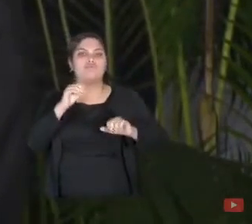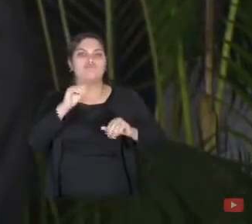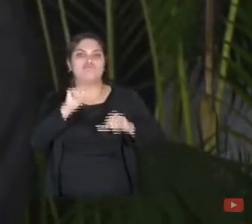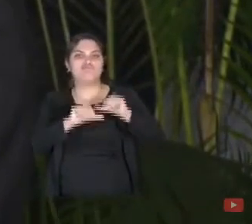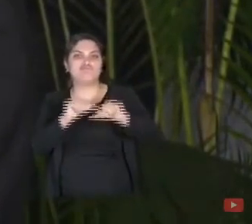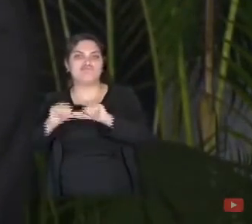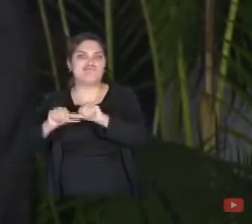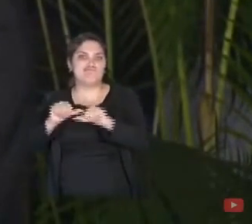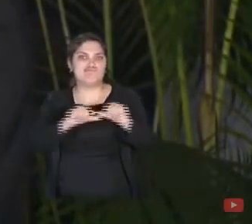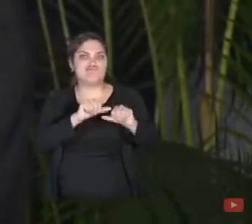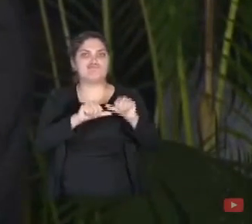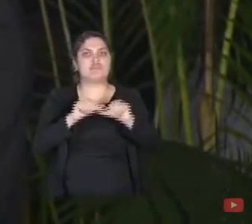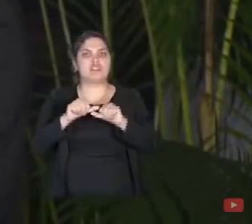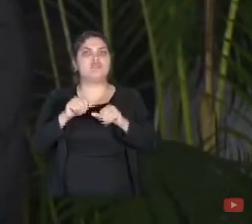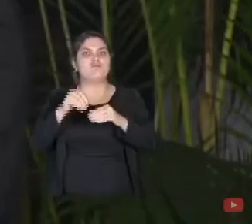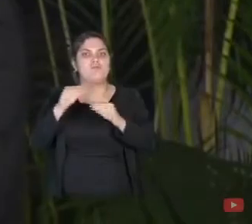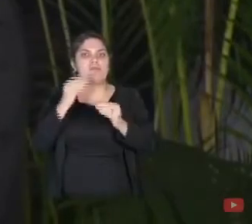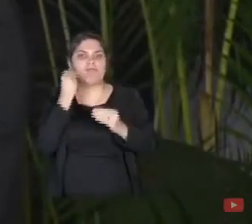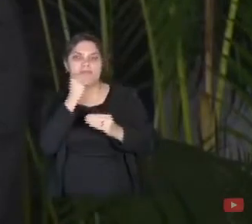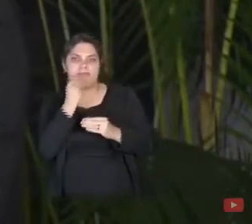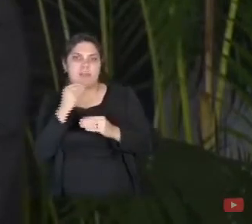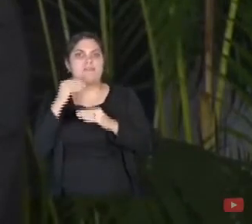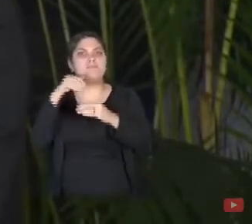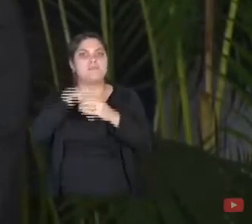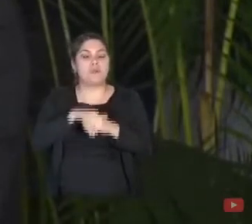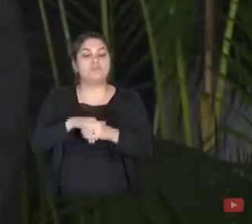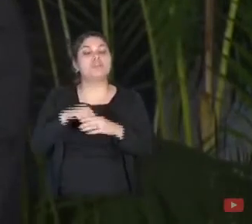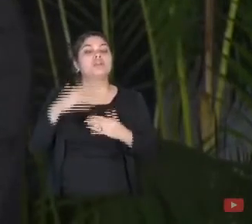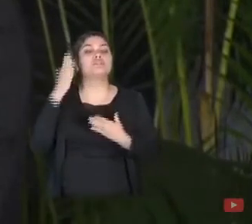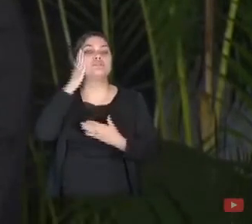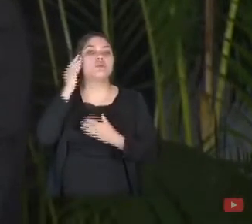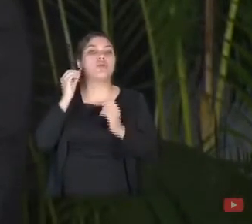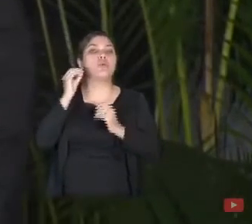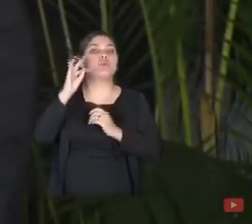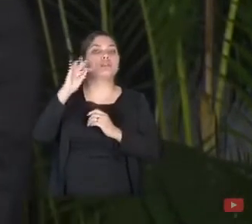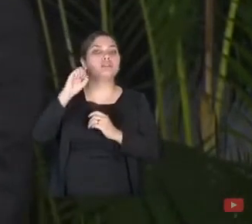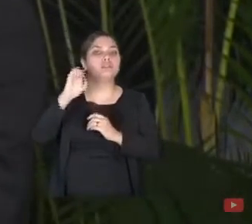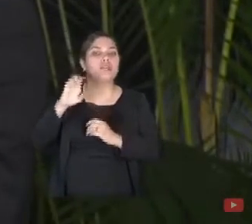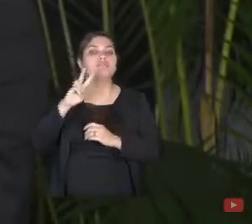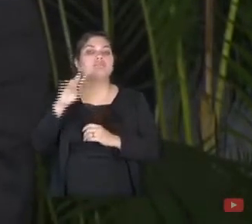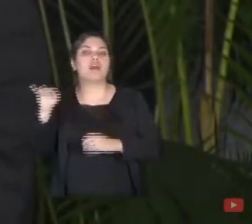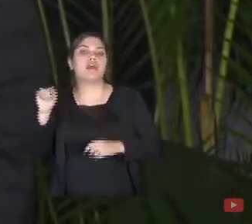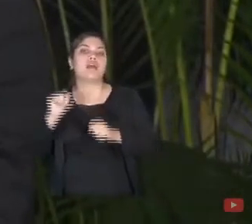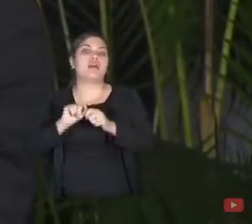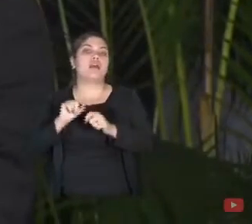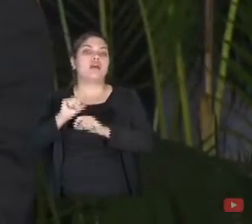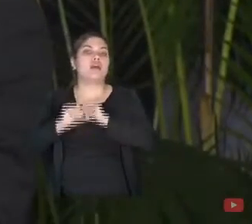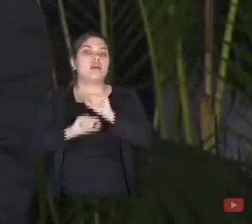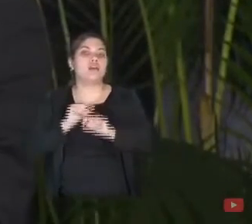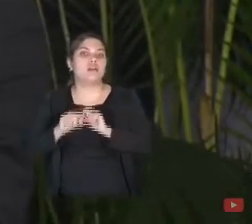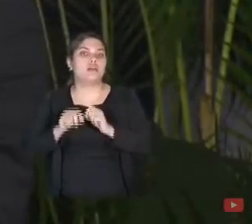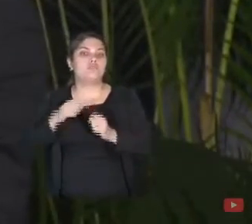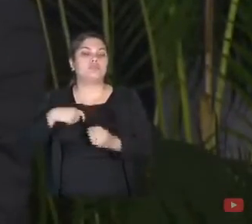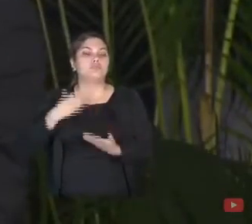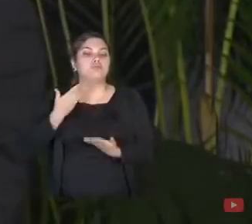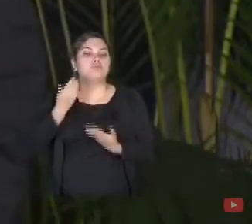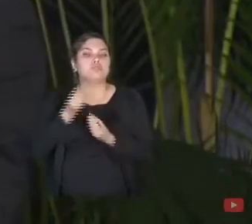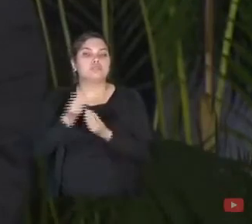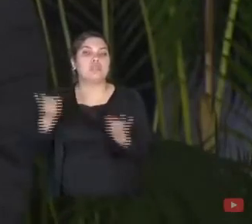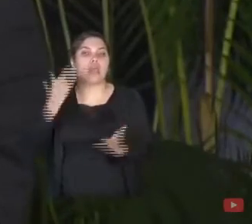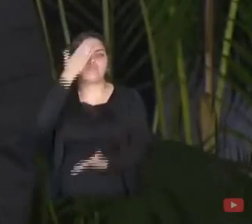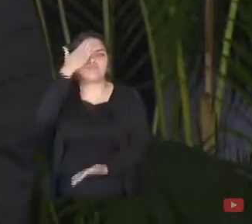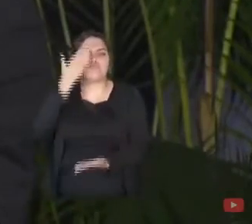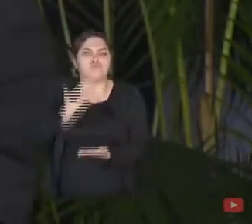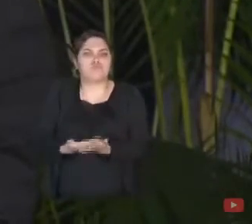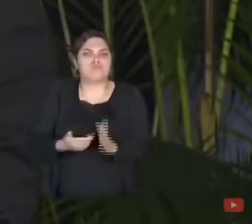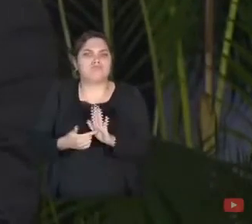que não há transparência. Então, eu queria saber como o TSE vai fazer né, nessa questão da credibilidade, né,